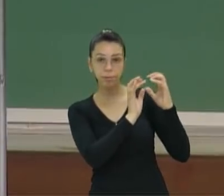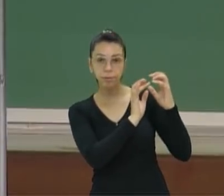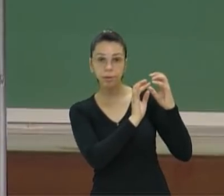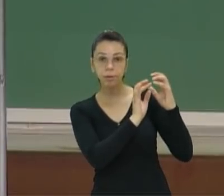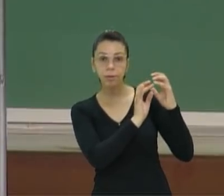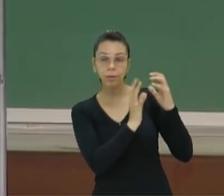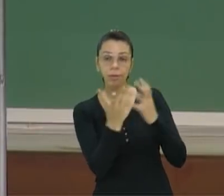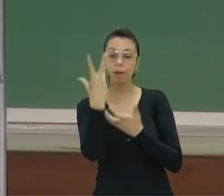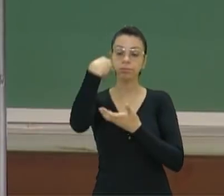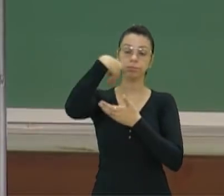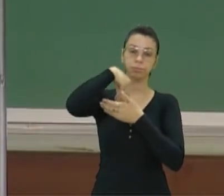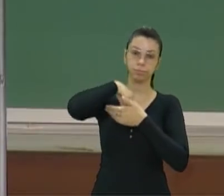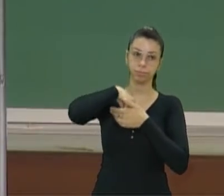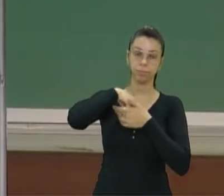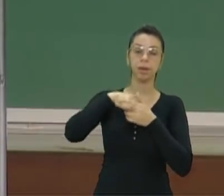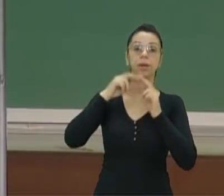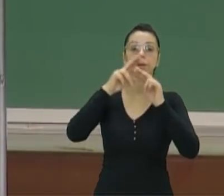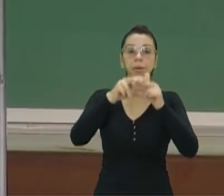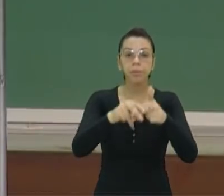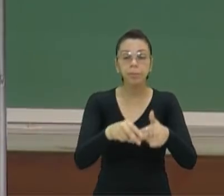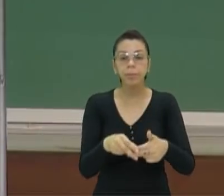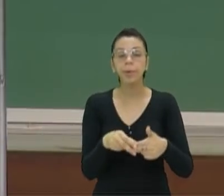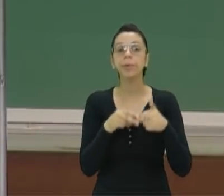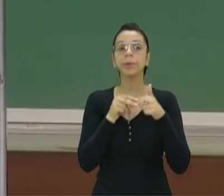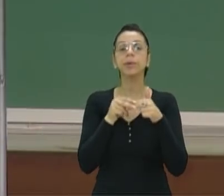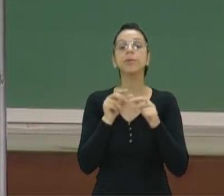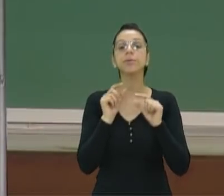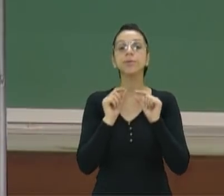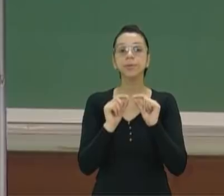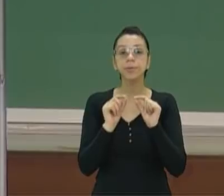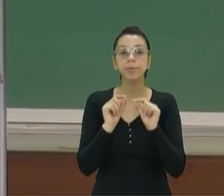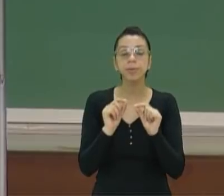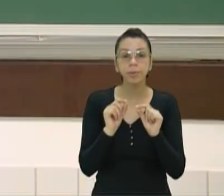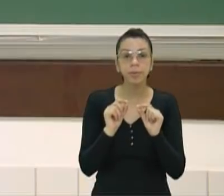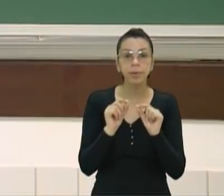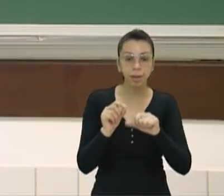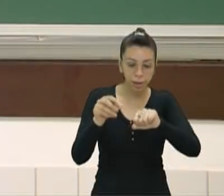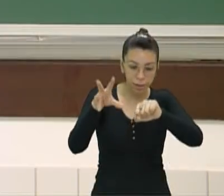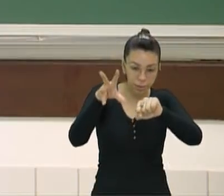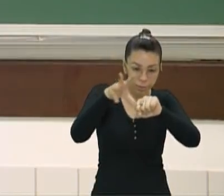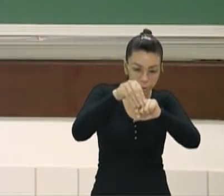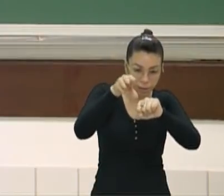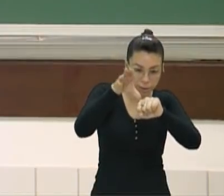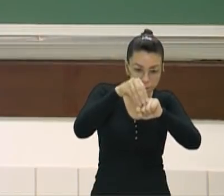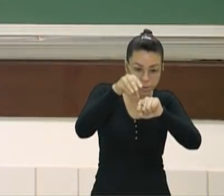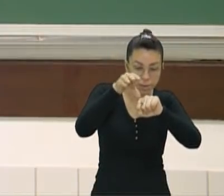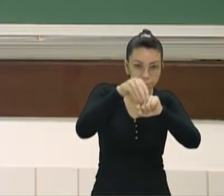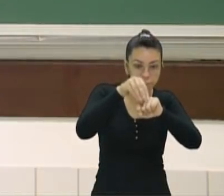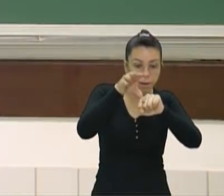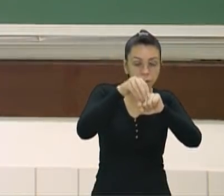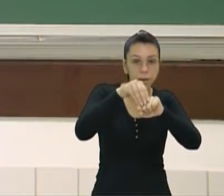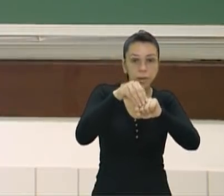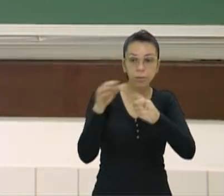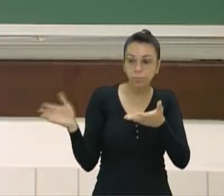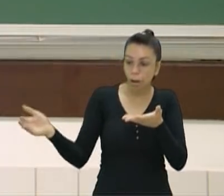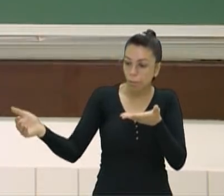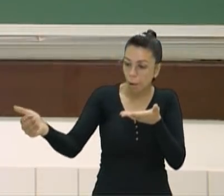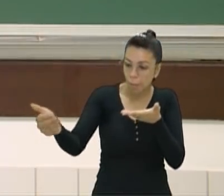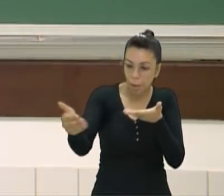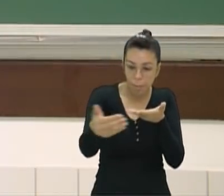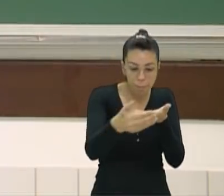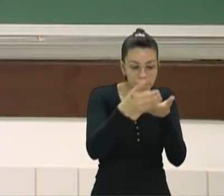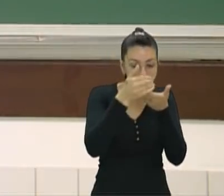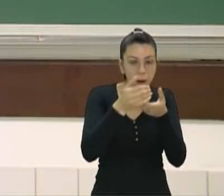isso que a gente acumula esses saberes. E aí a gente pode chamar isso de crenças, de valores, de